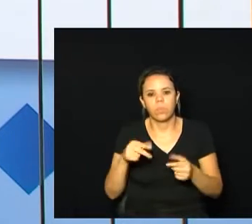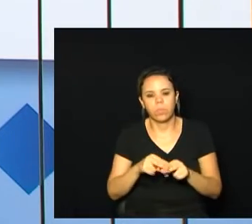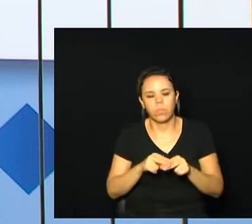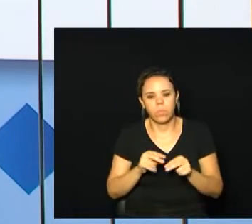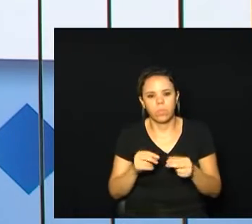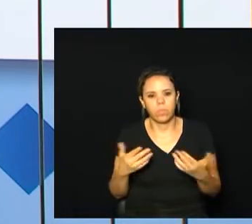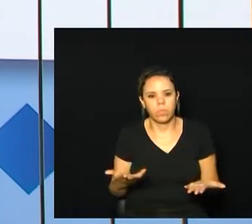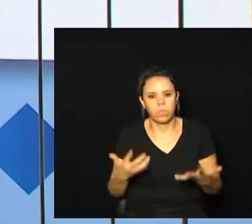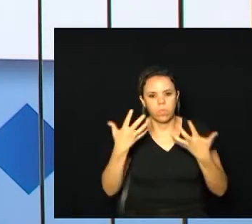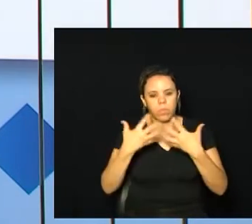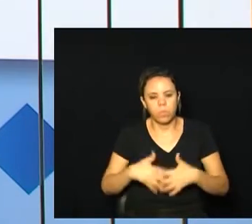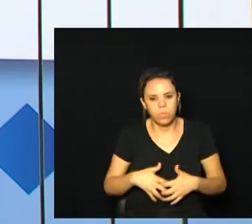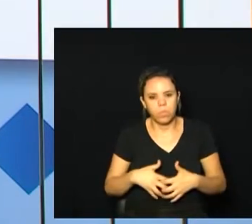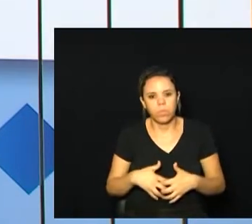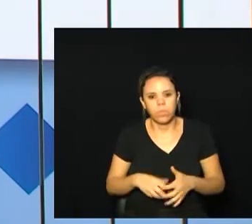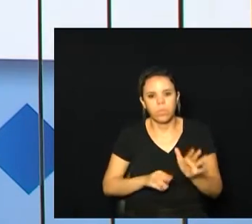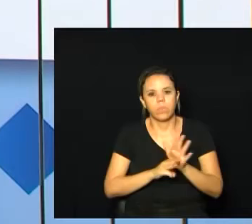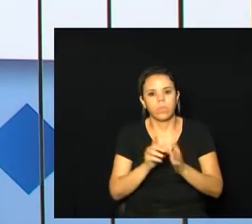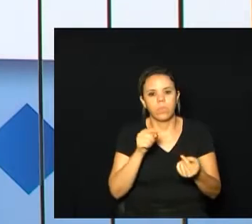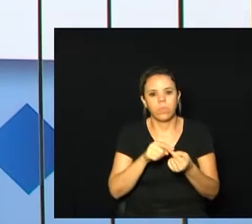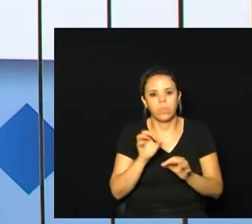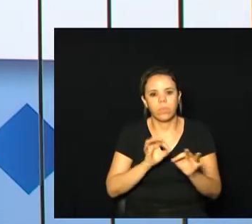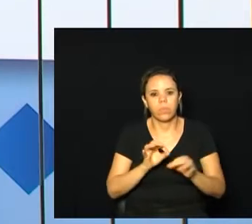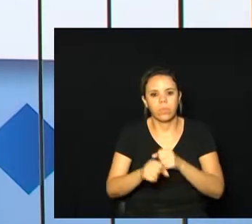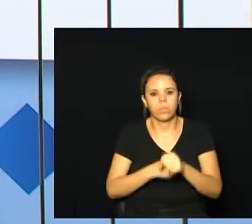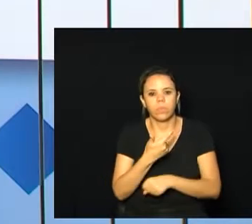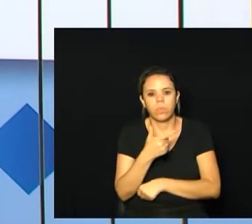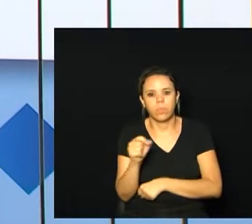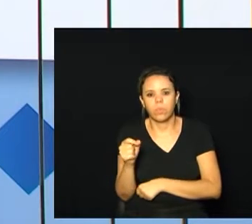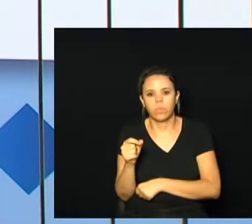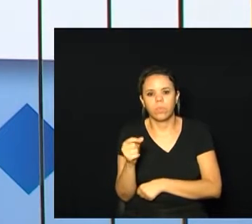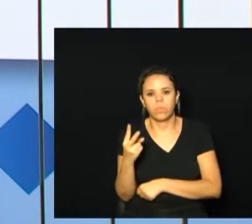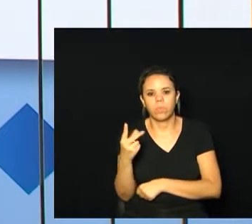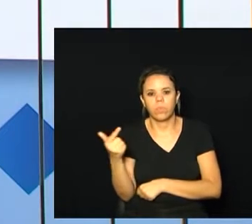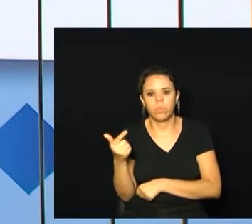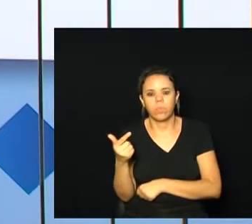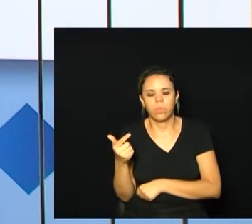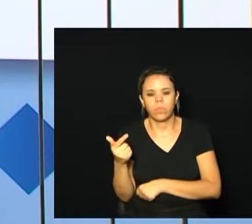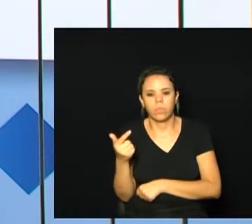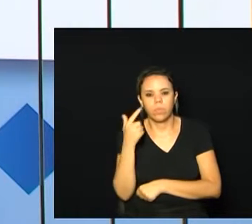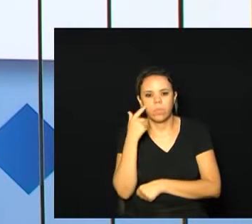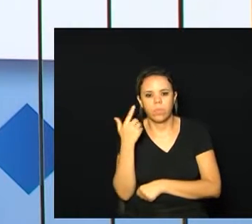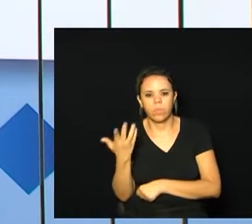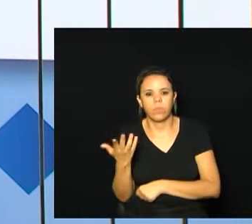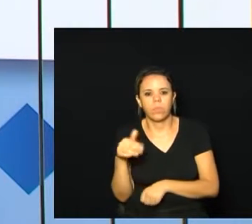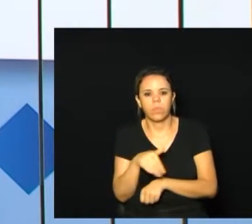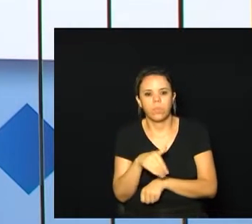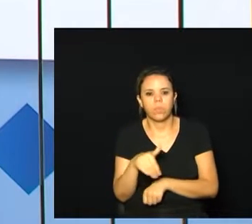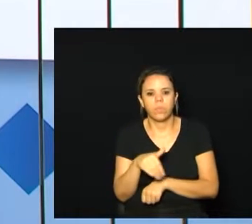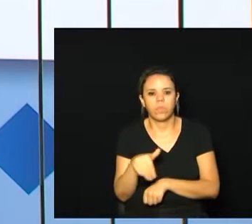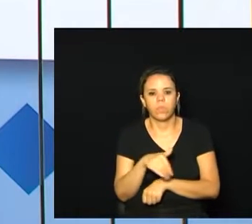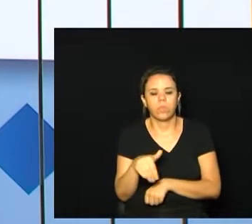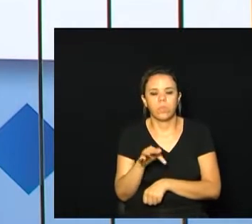motivos, refletir metas e planos para o ano de 2022. Olha, o endereço é na